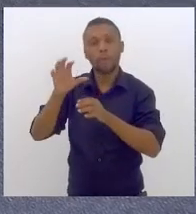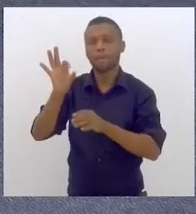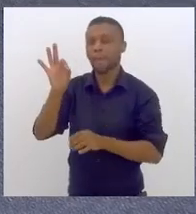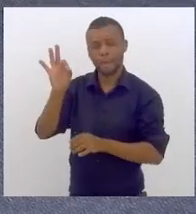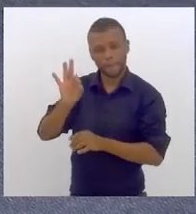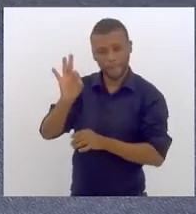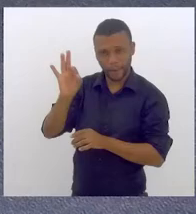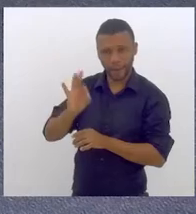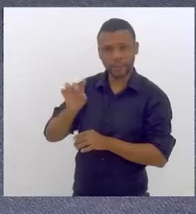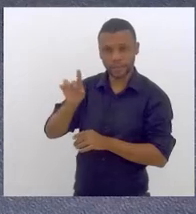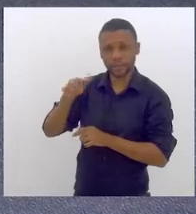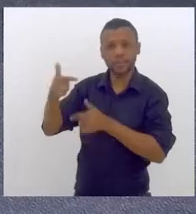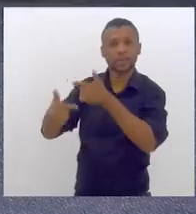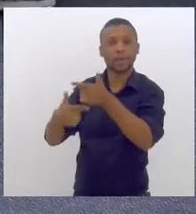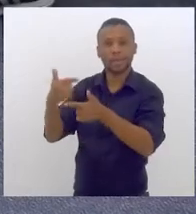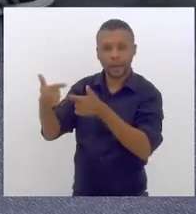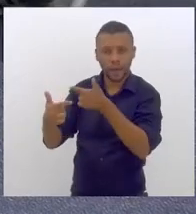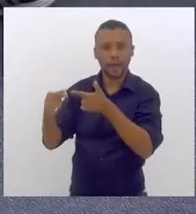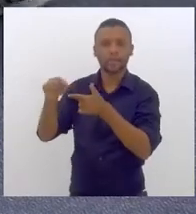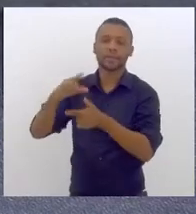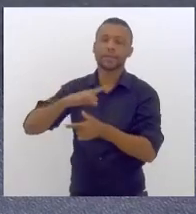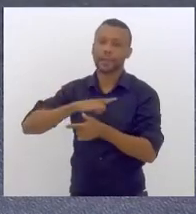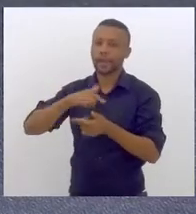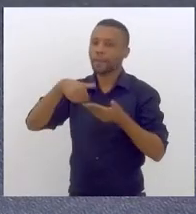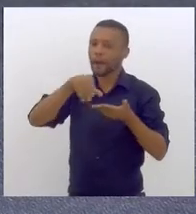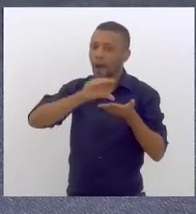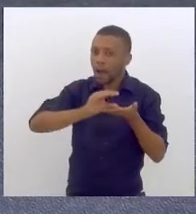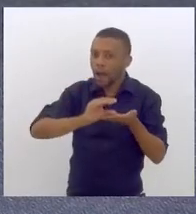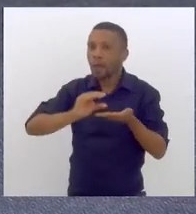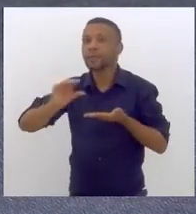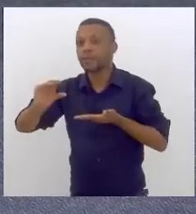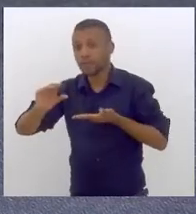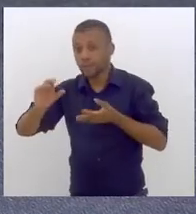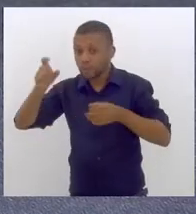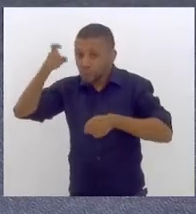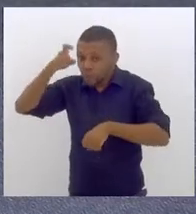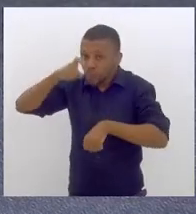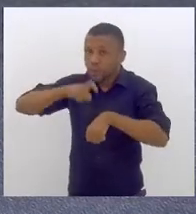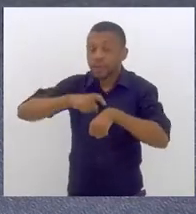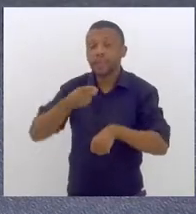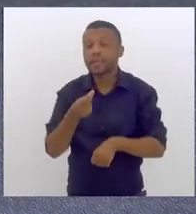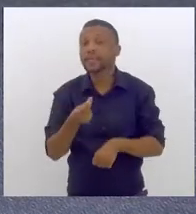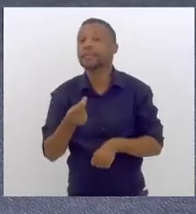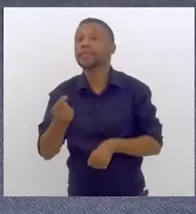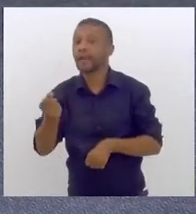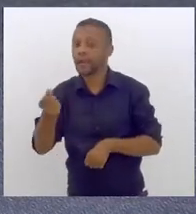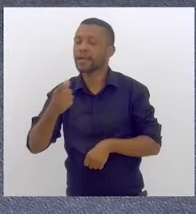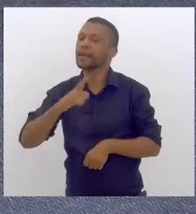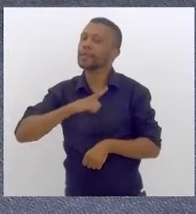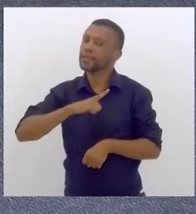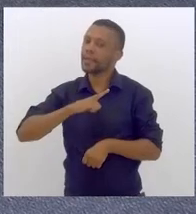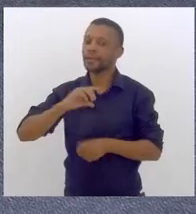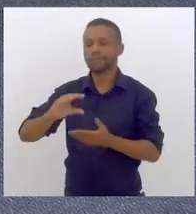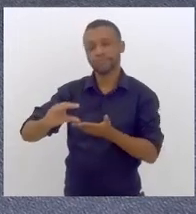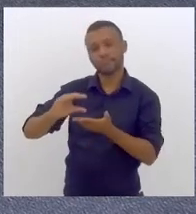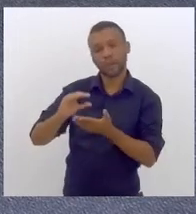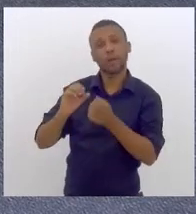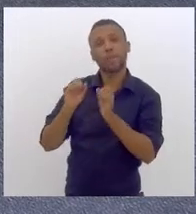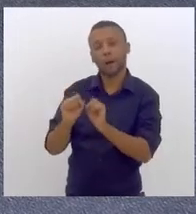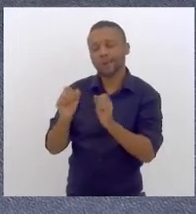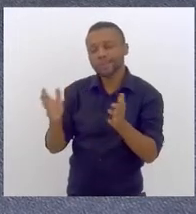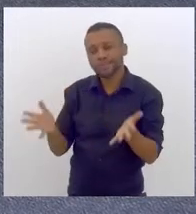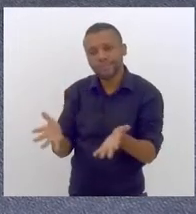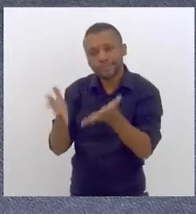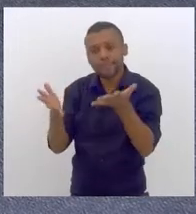Uma parte desse trabalho, então tem uma remuneração quando ele sai de lá, ele tem uma poupancinha, pode fazer alguma coisa para